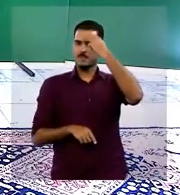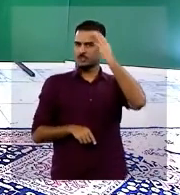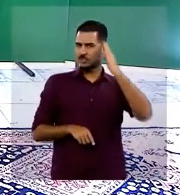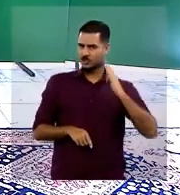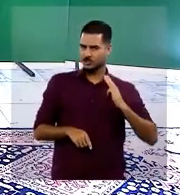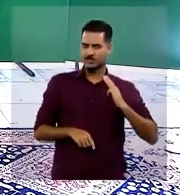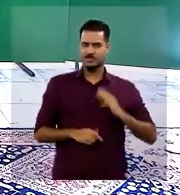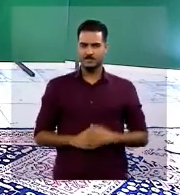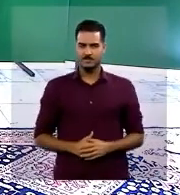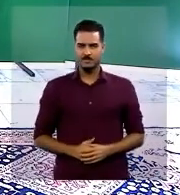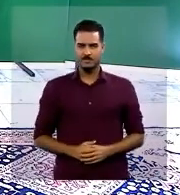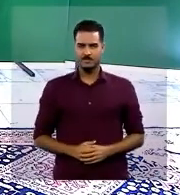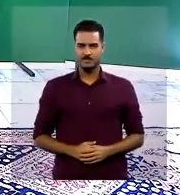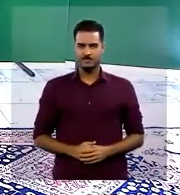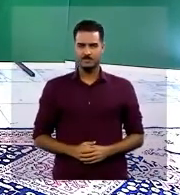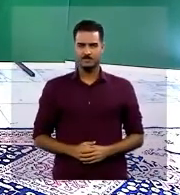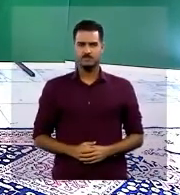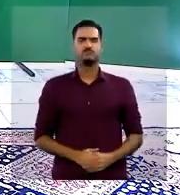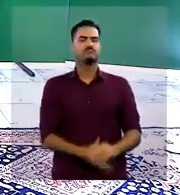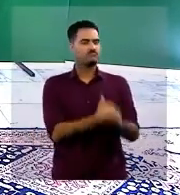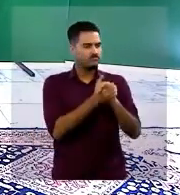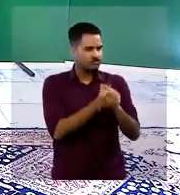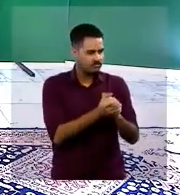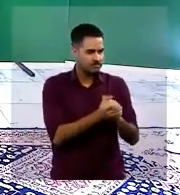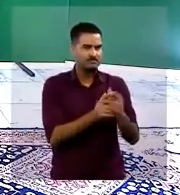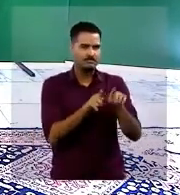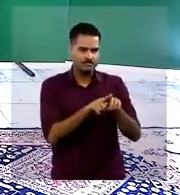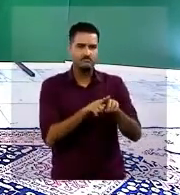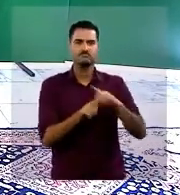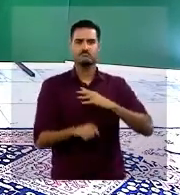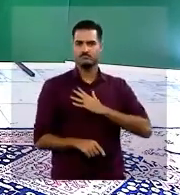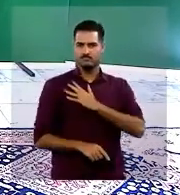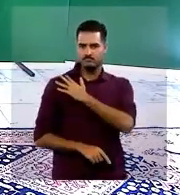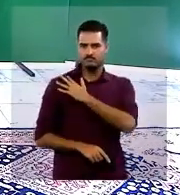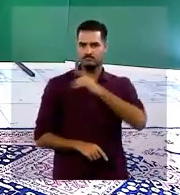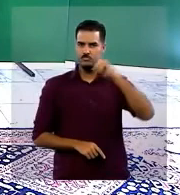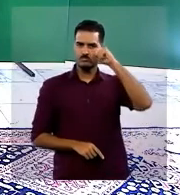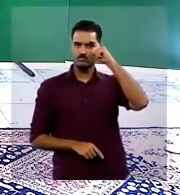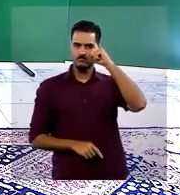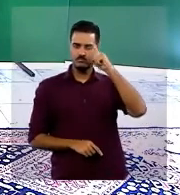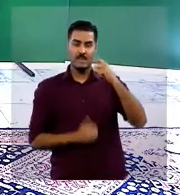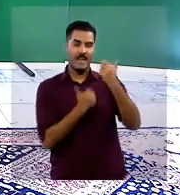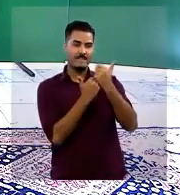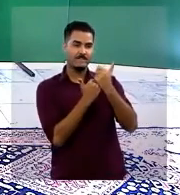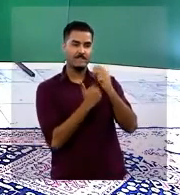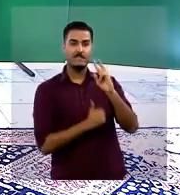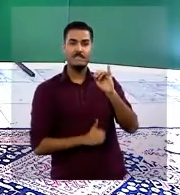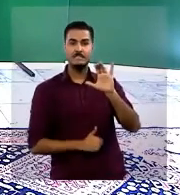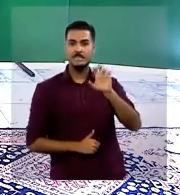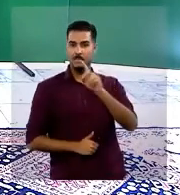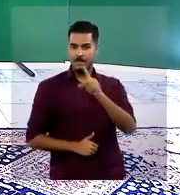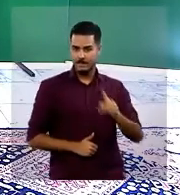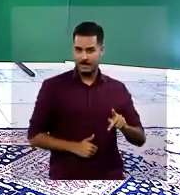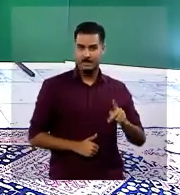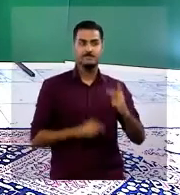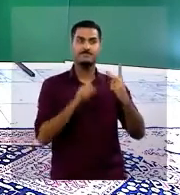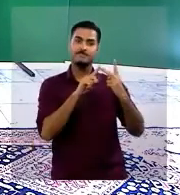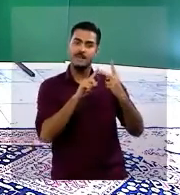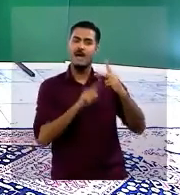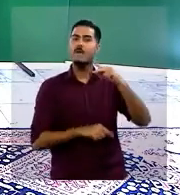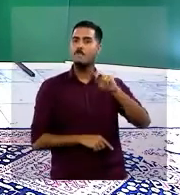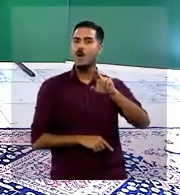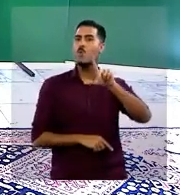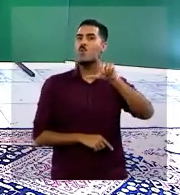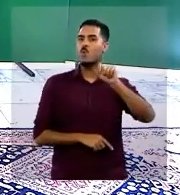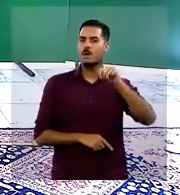Bolsonaro, ao excelentíssimo senhor Hamilton Mourão, vice-presidente da República, e senhora Paula Mourão,